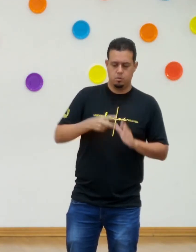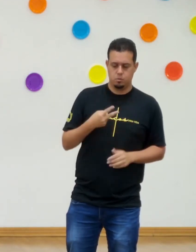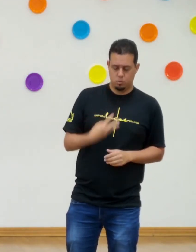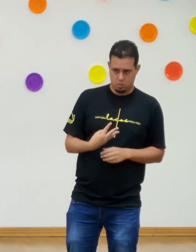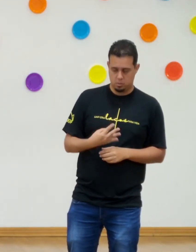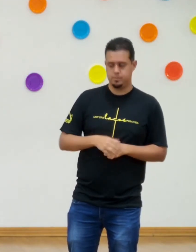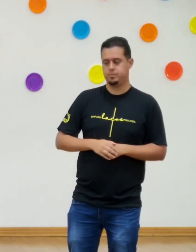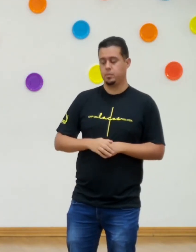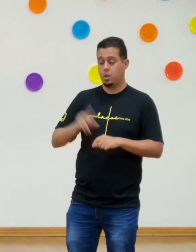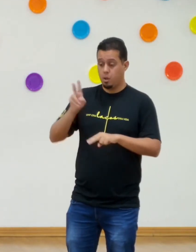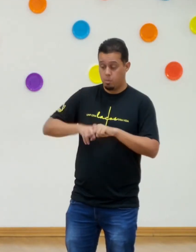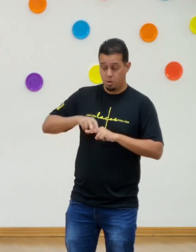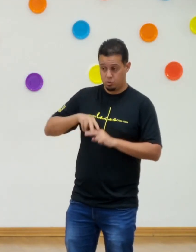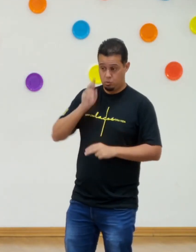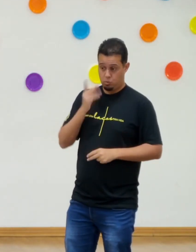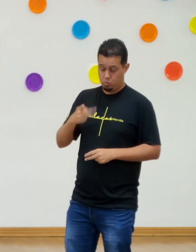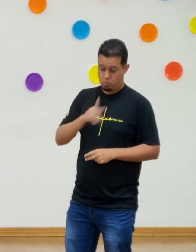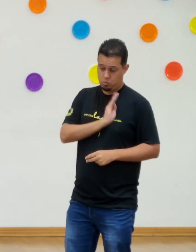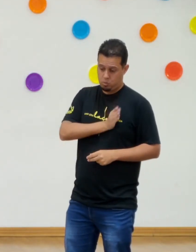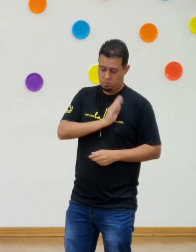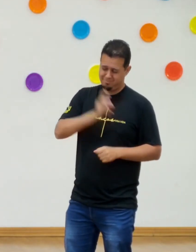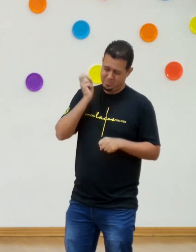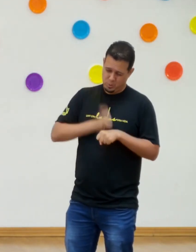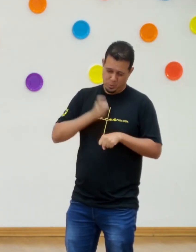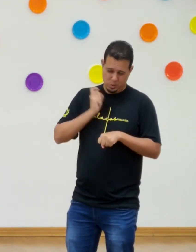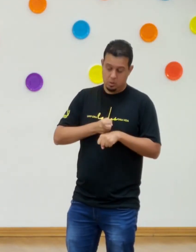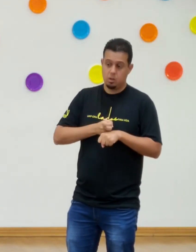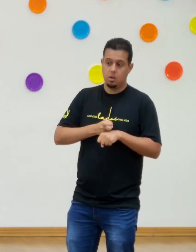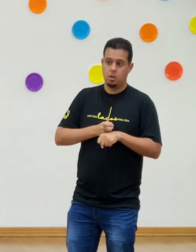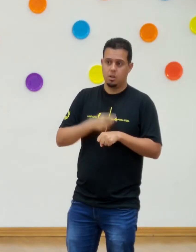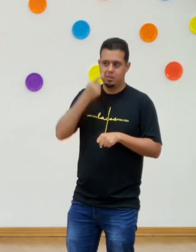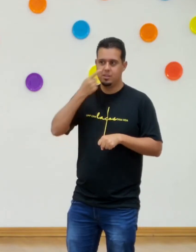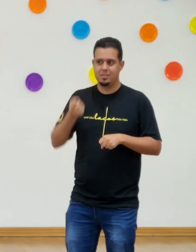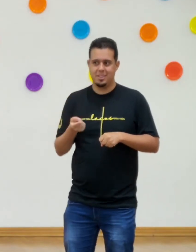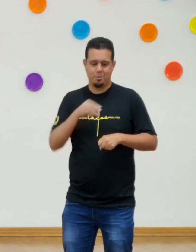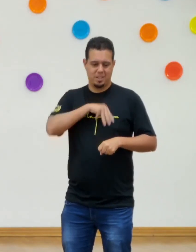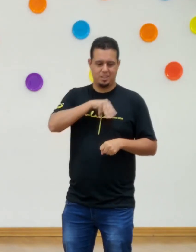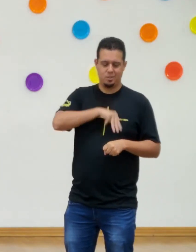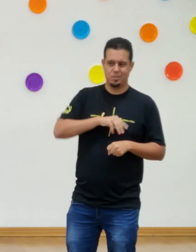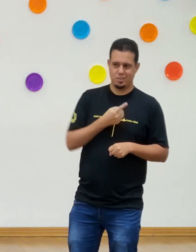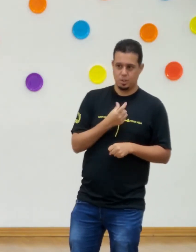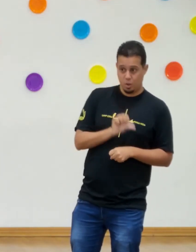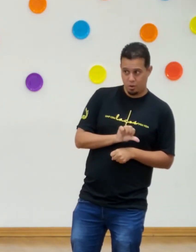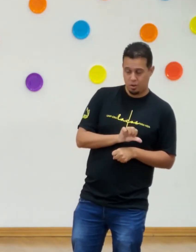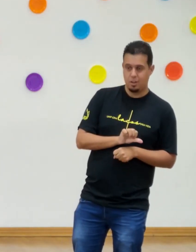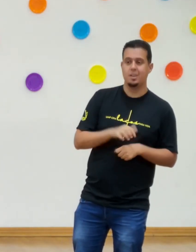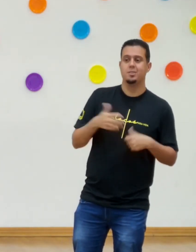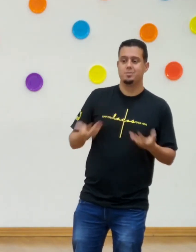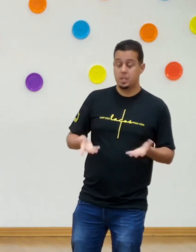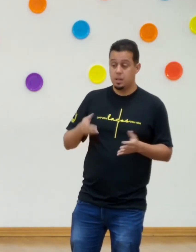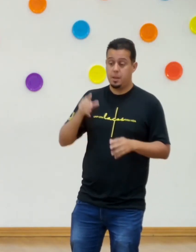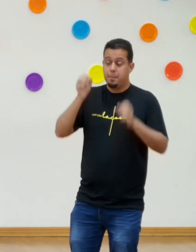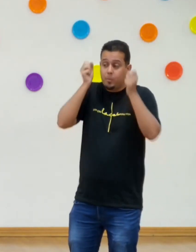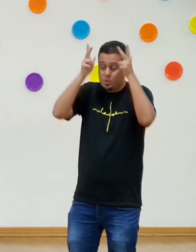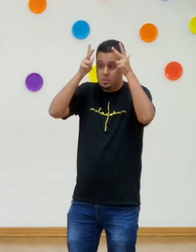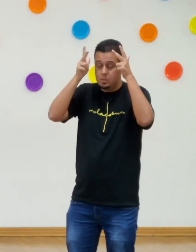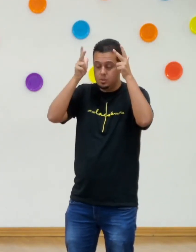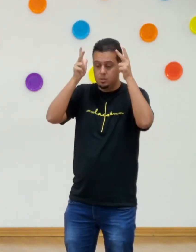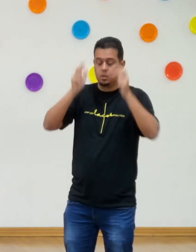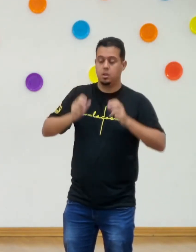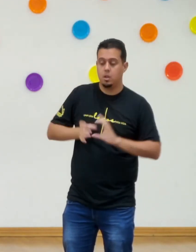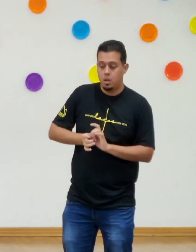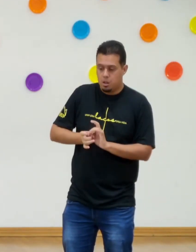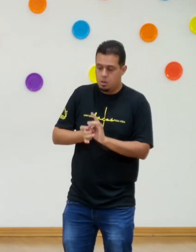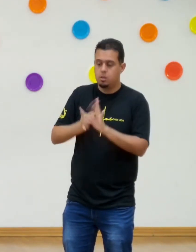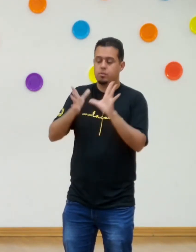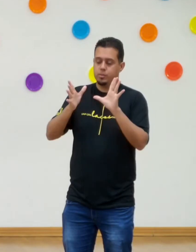Por causa da dureza do coração, Mateus 19, Jesus vai falar disso, foi que Moisés autorizou